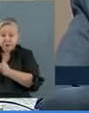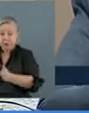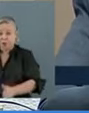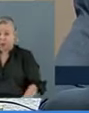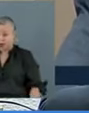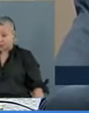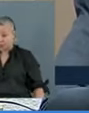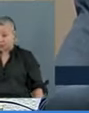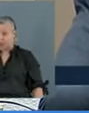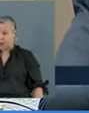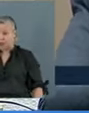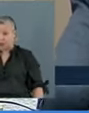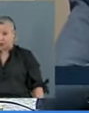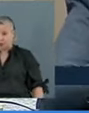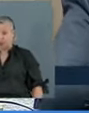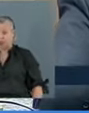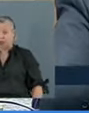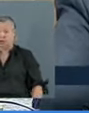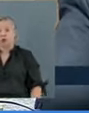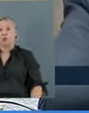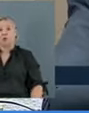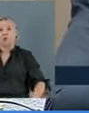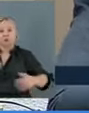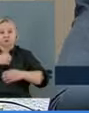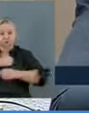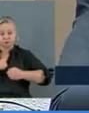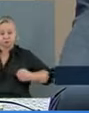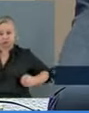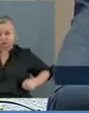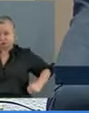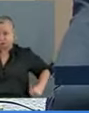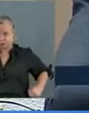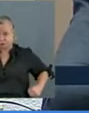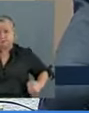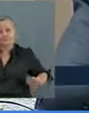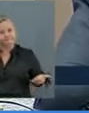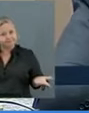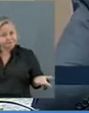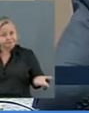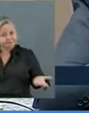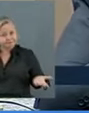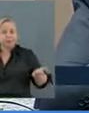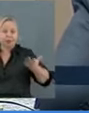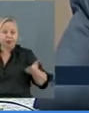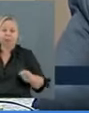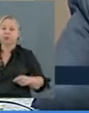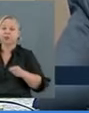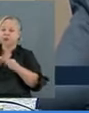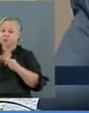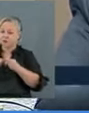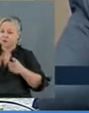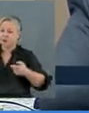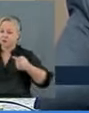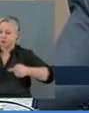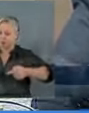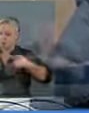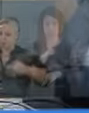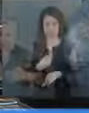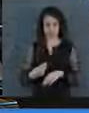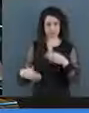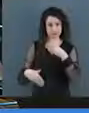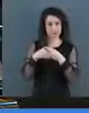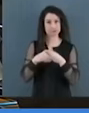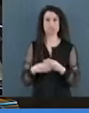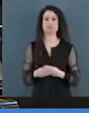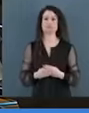conhece Capitão América, Homem-Aranha? Então é assim que a gente faz o debate democrático e é assim que a verdade sempre vence.